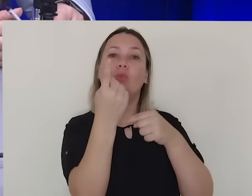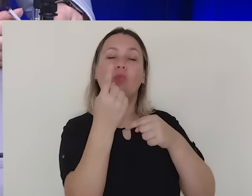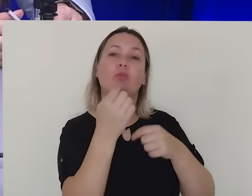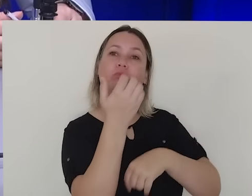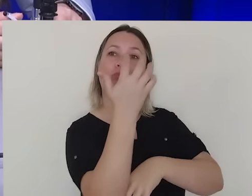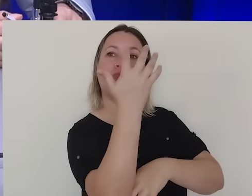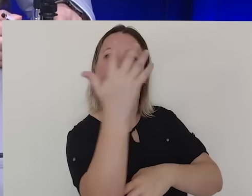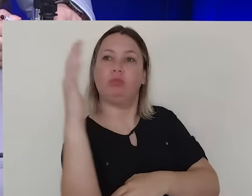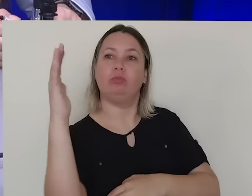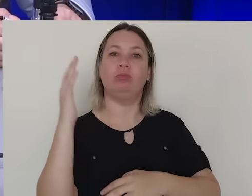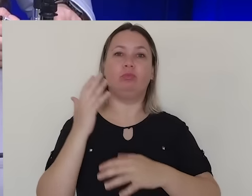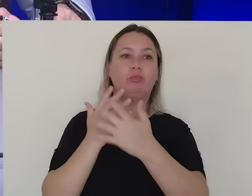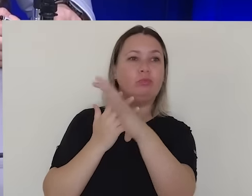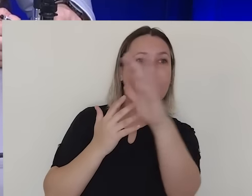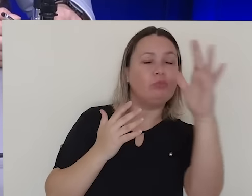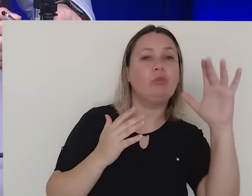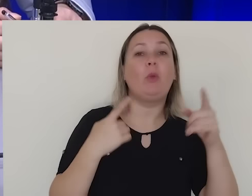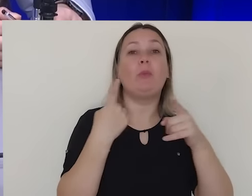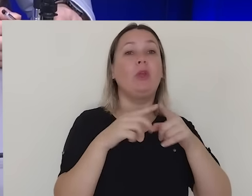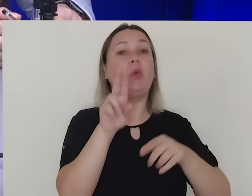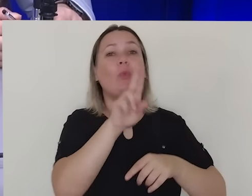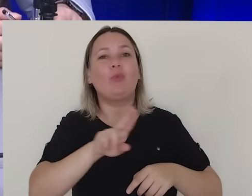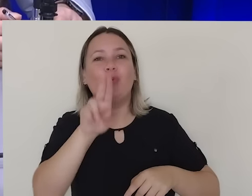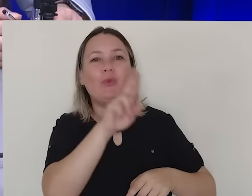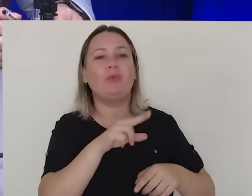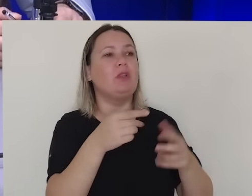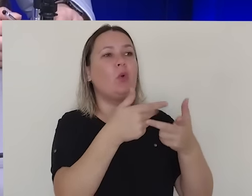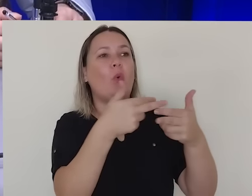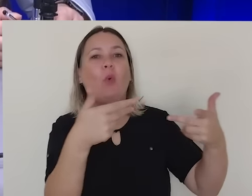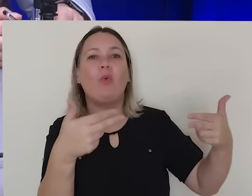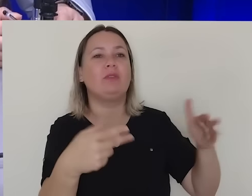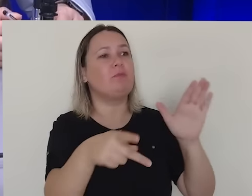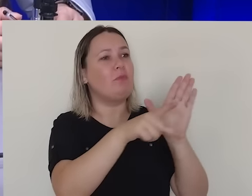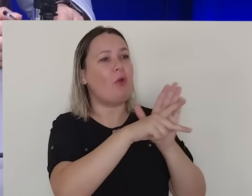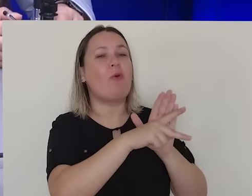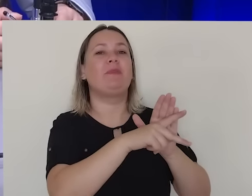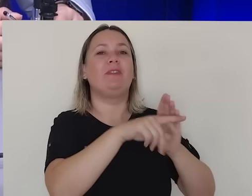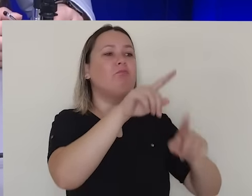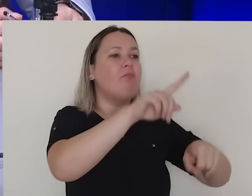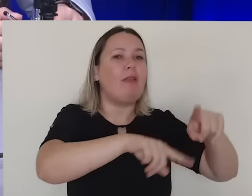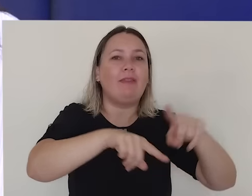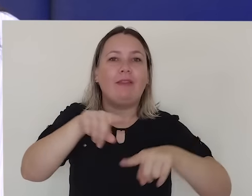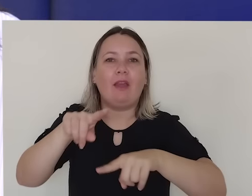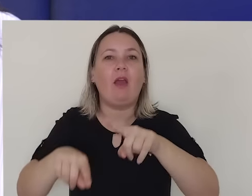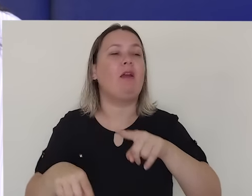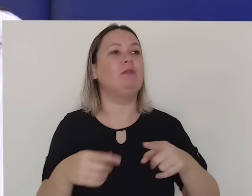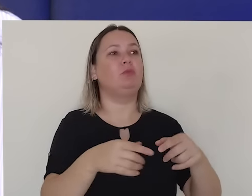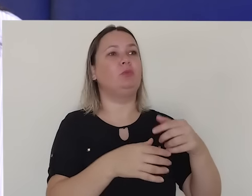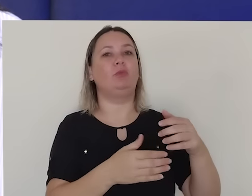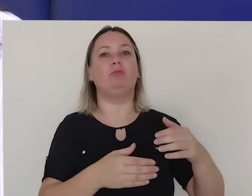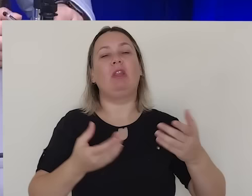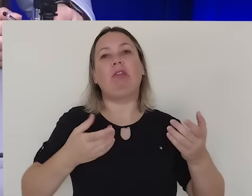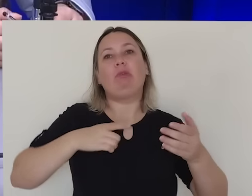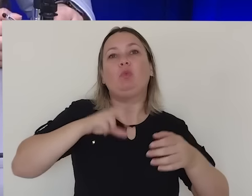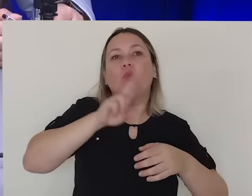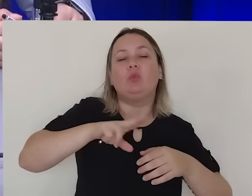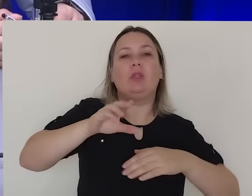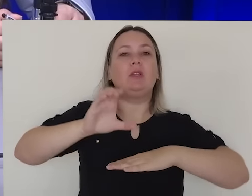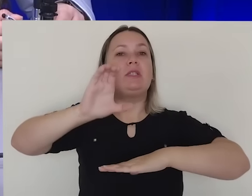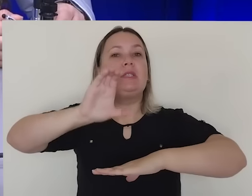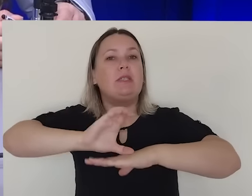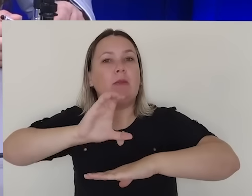extrai matériaprima que utiliza matéria-prima utiliza materiais que são emissor de CO2 né como o cimento e o aço né